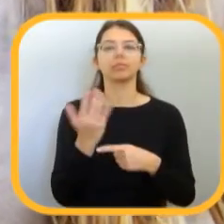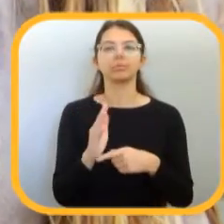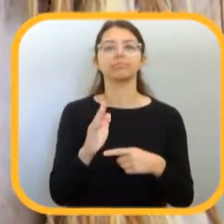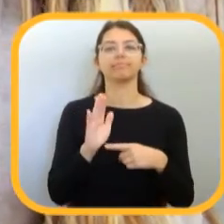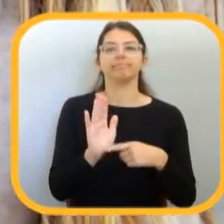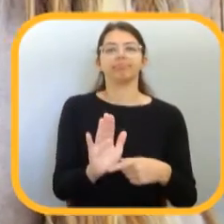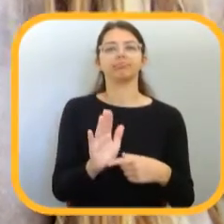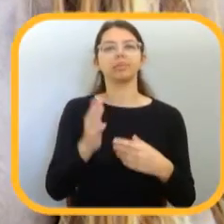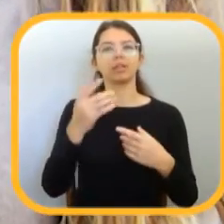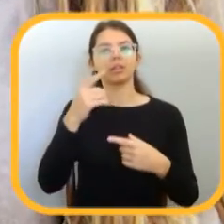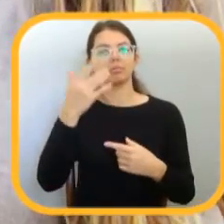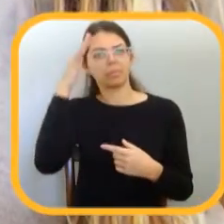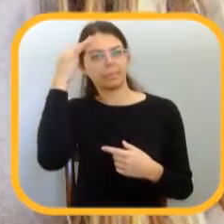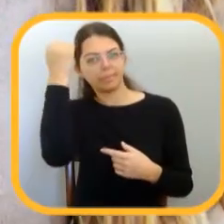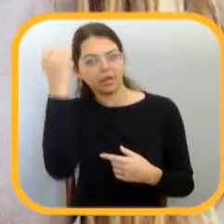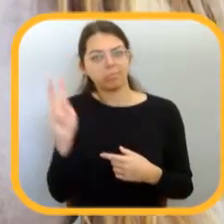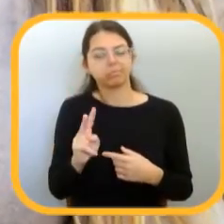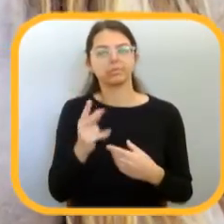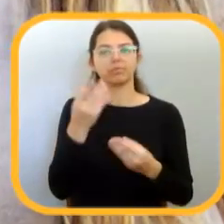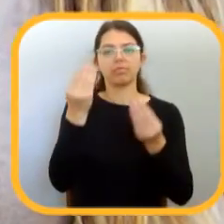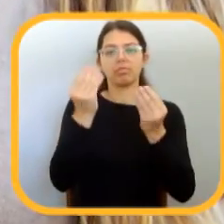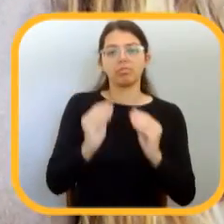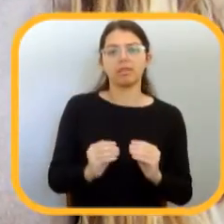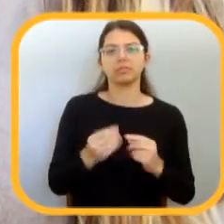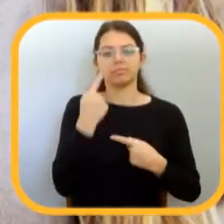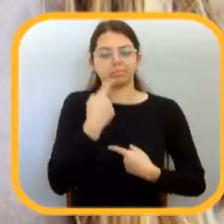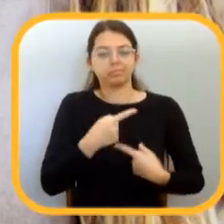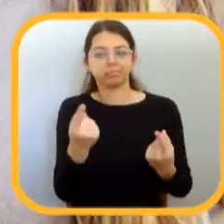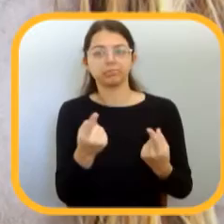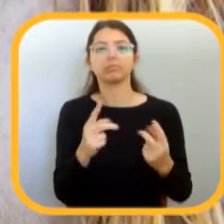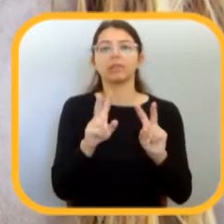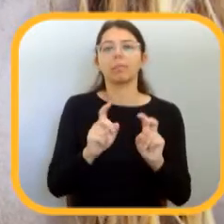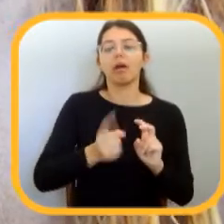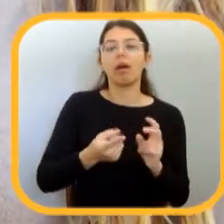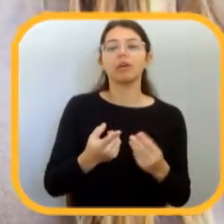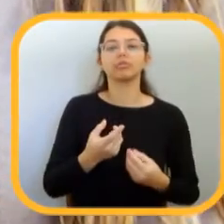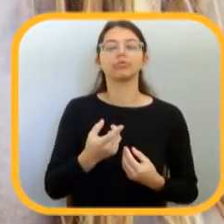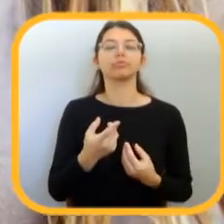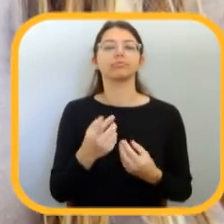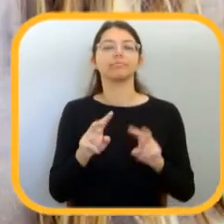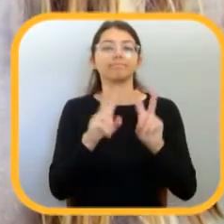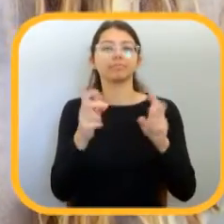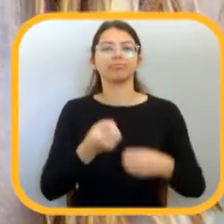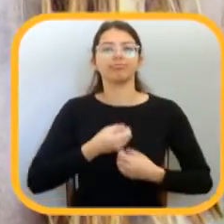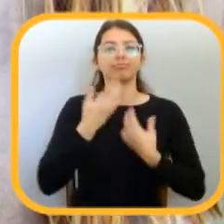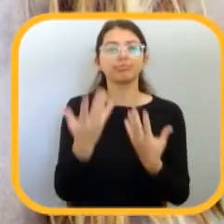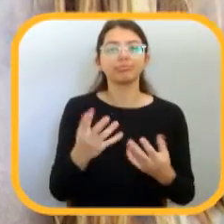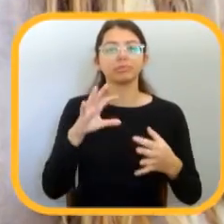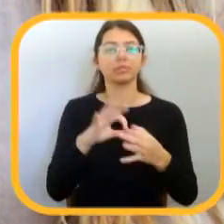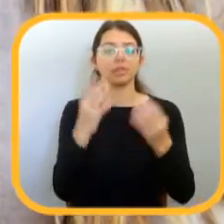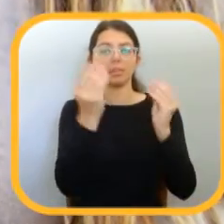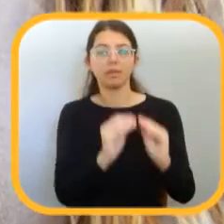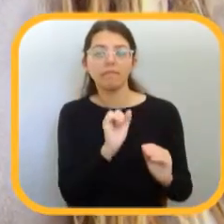tópico das suas teses, alunos de segundo ano de mestrado, a partir do momento que eles compartilham um tópico da sua